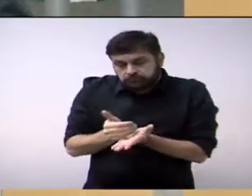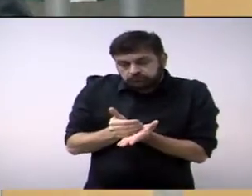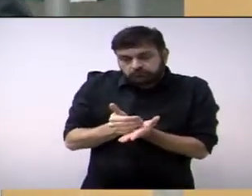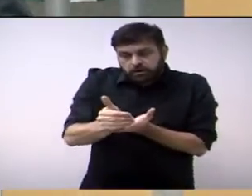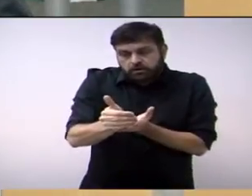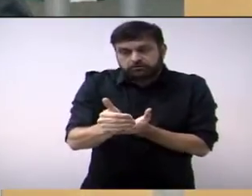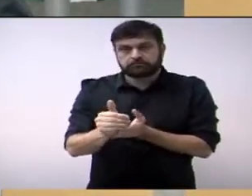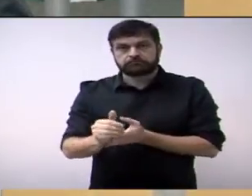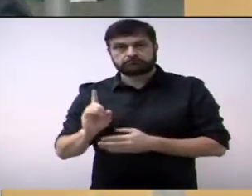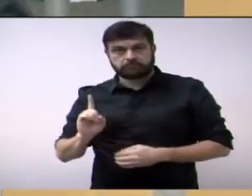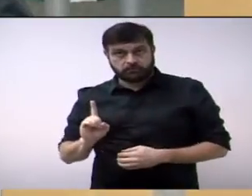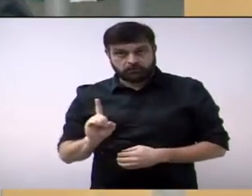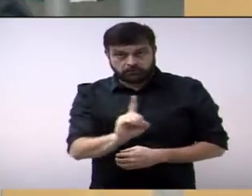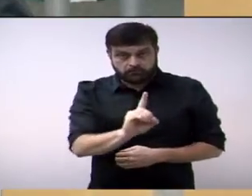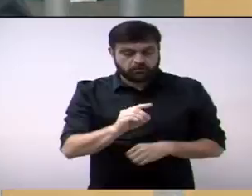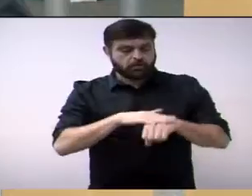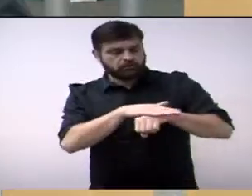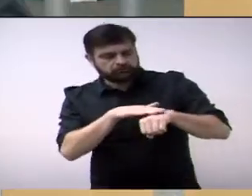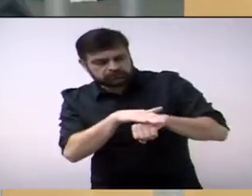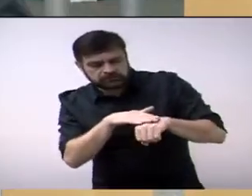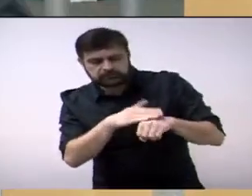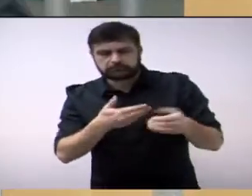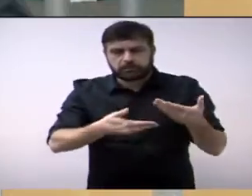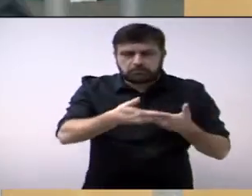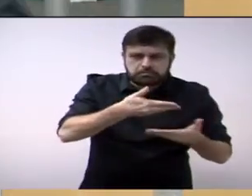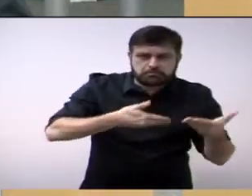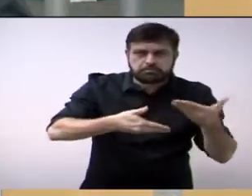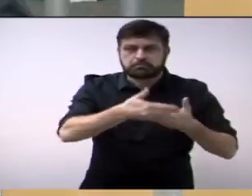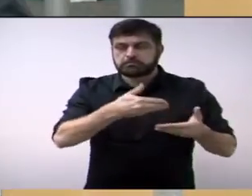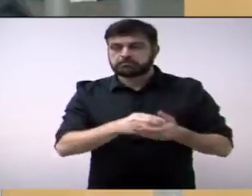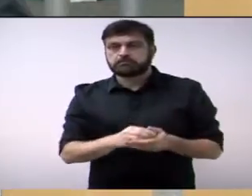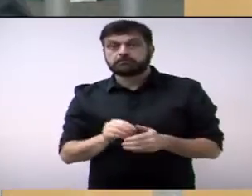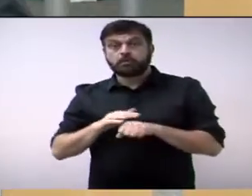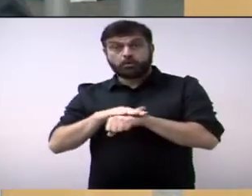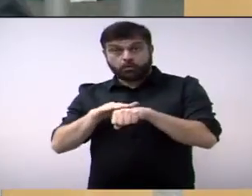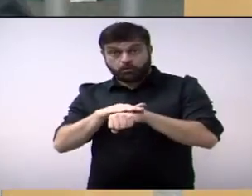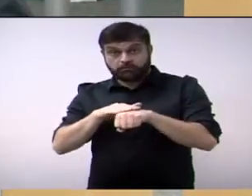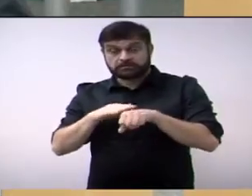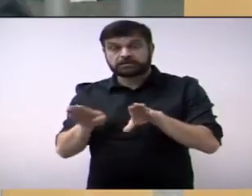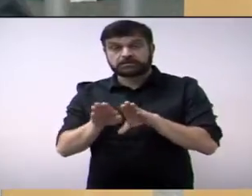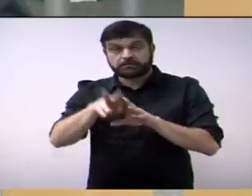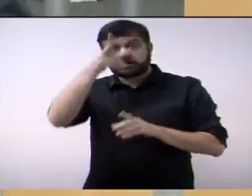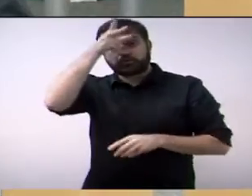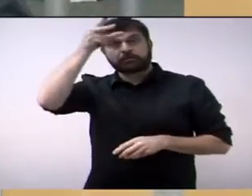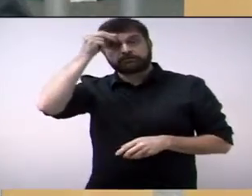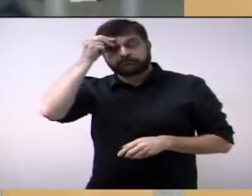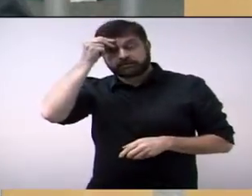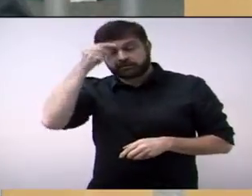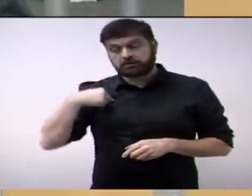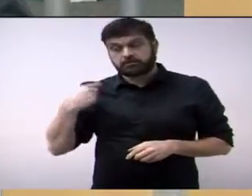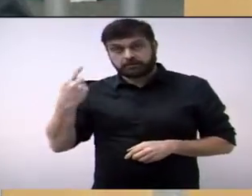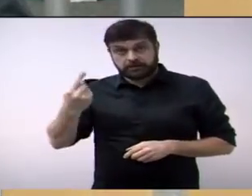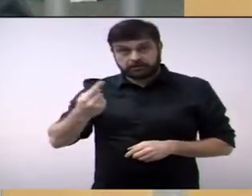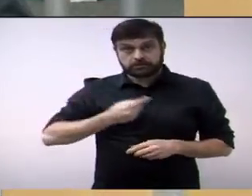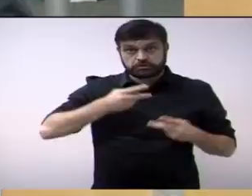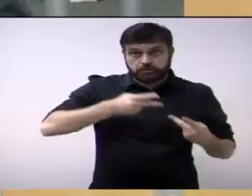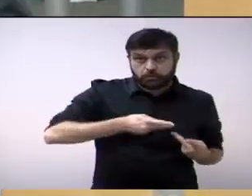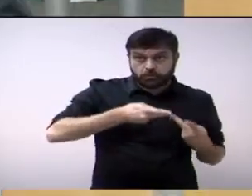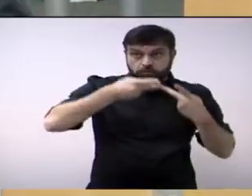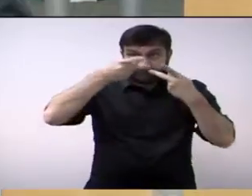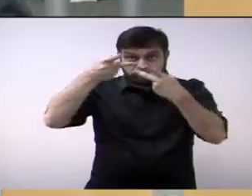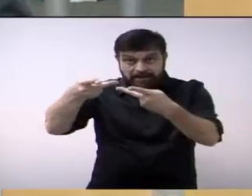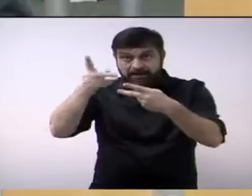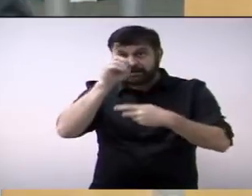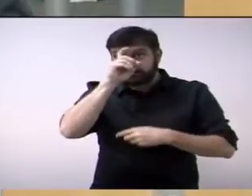a gente foi lá, recebeu um representante aqui, vamos conversar com o prefeito para que nós possamos fazer uma visita para